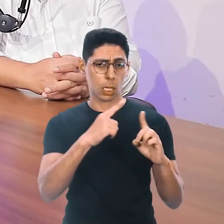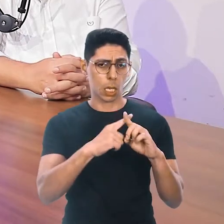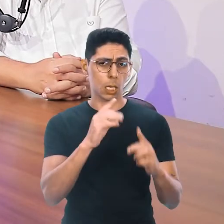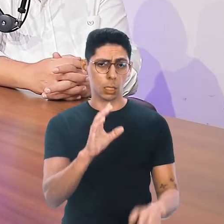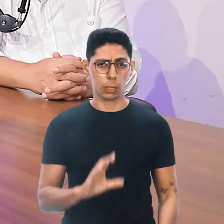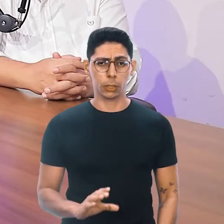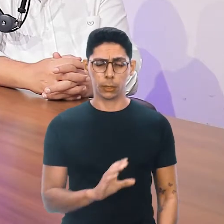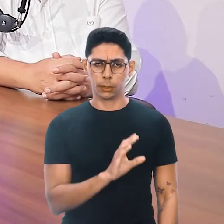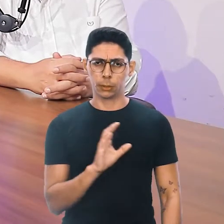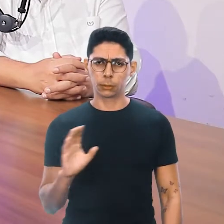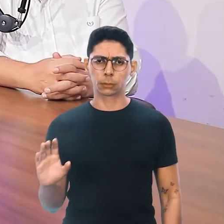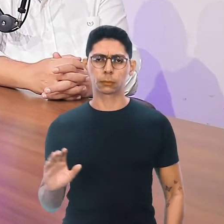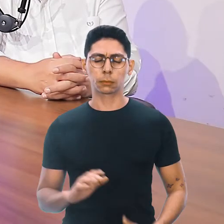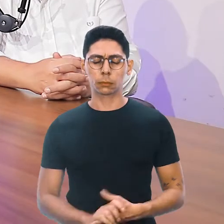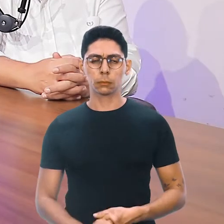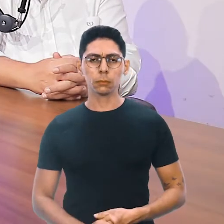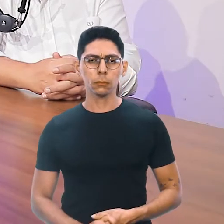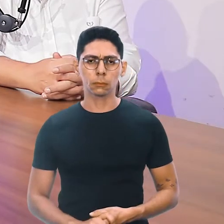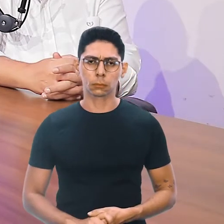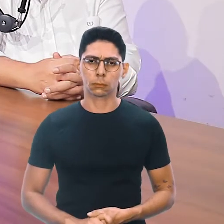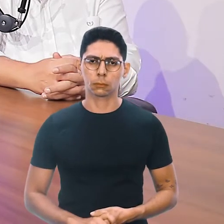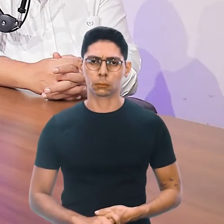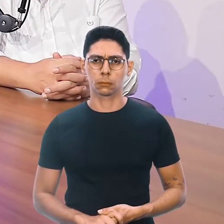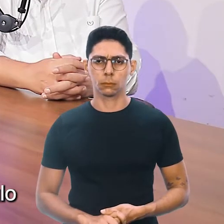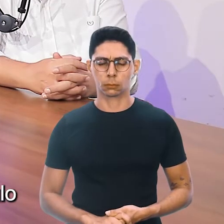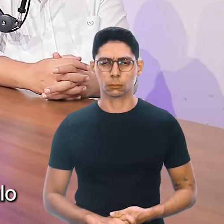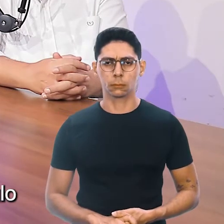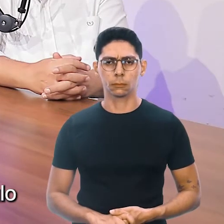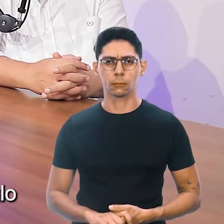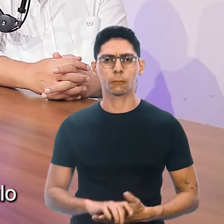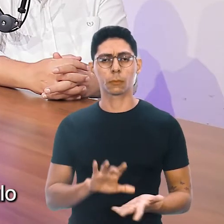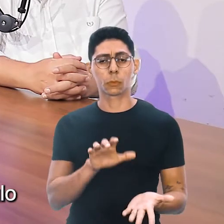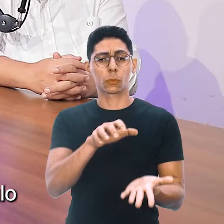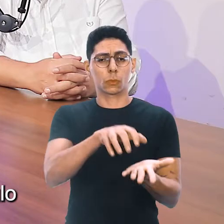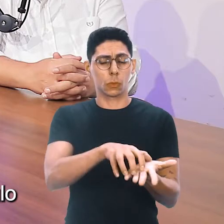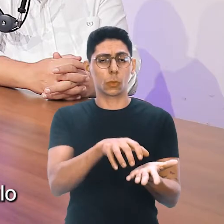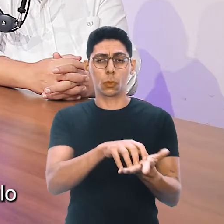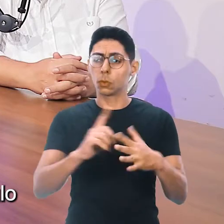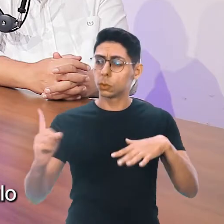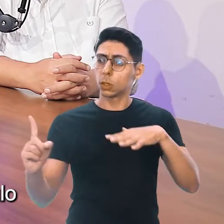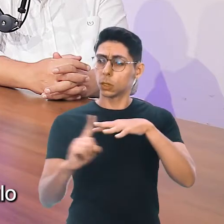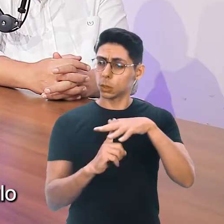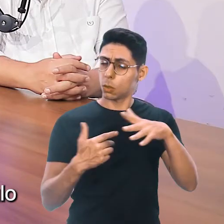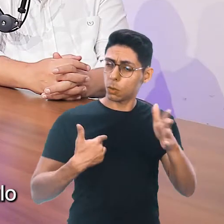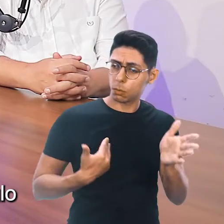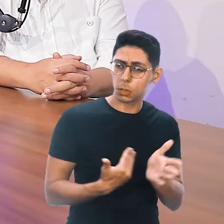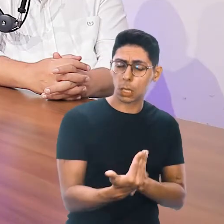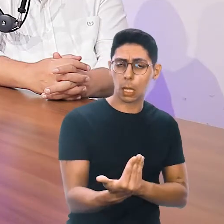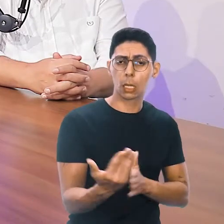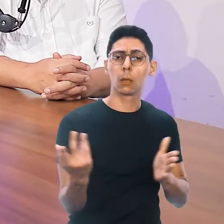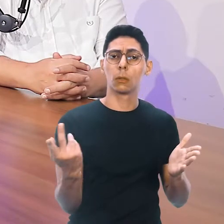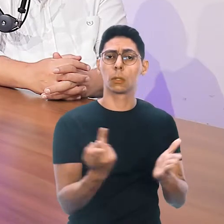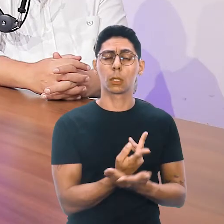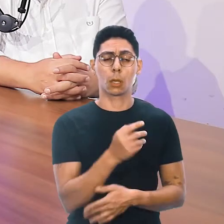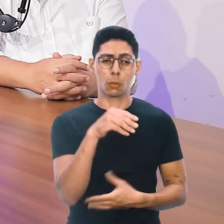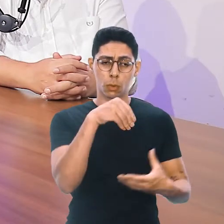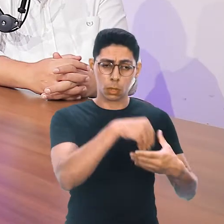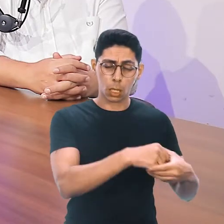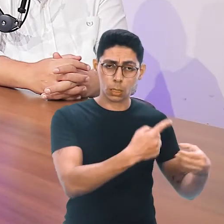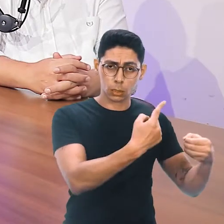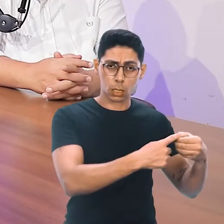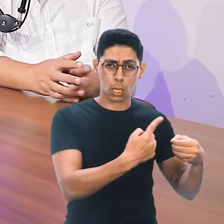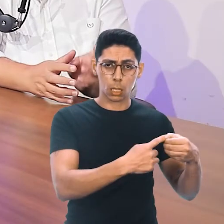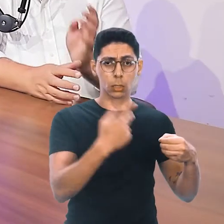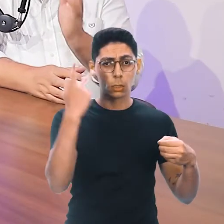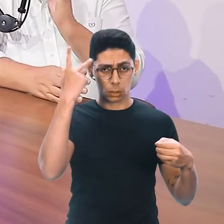Núcleo de Integração do Deficiente, que eu comecei. Isso era aqui em São Paulo, viu, Antônio? Porque eu era